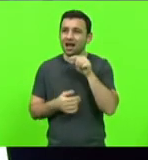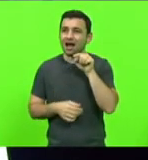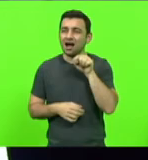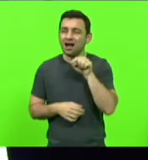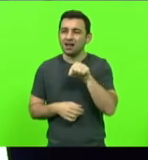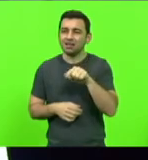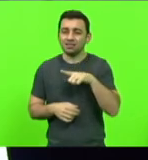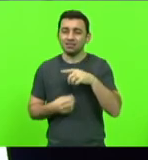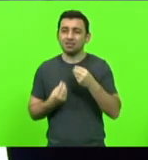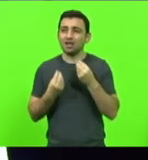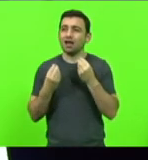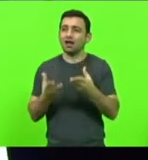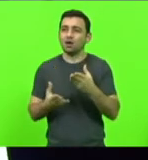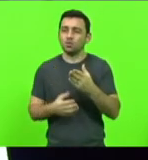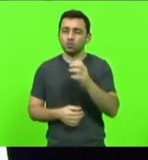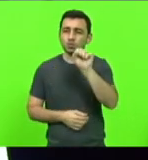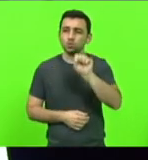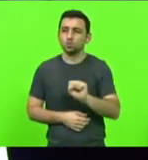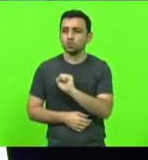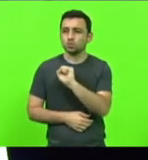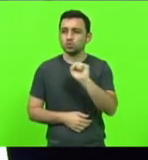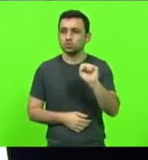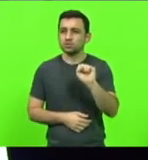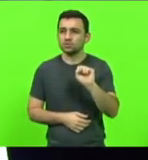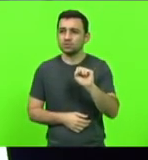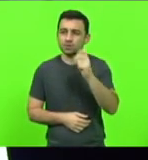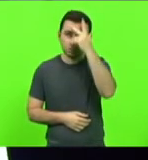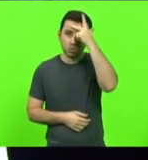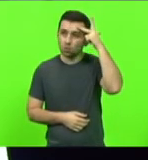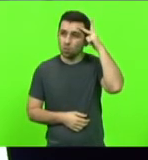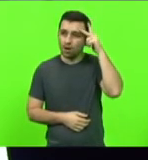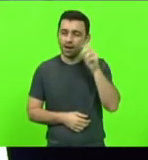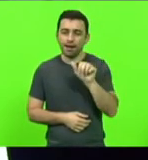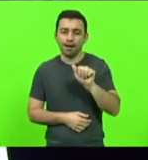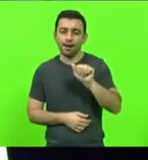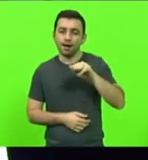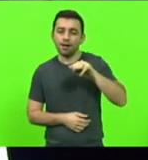SUS para pacientes AMES do tipo 1 e 2,